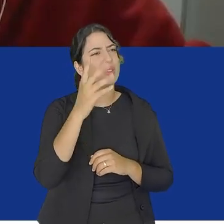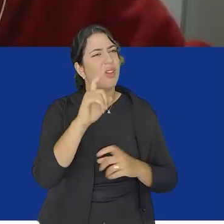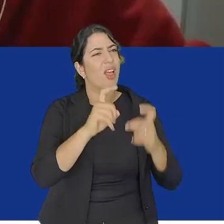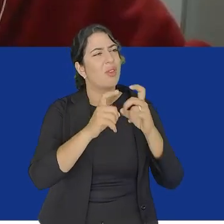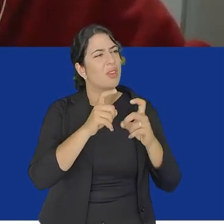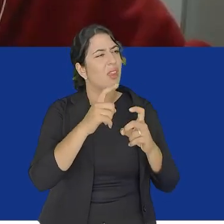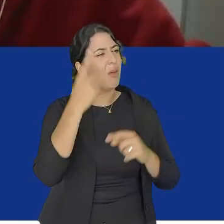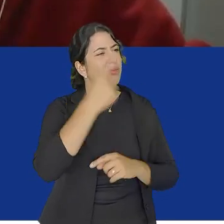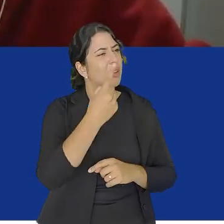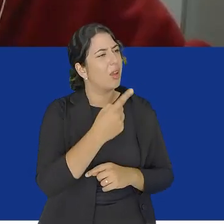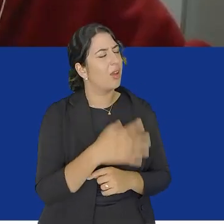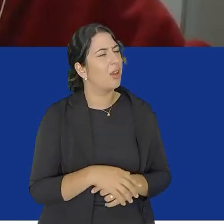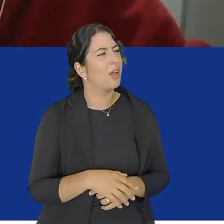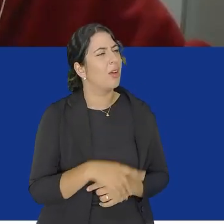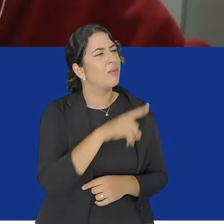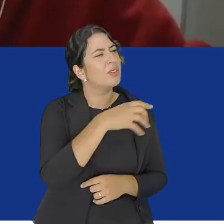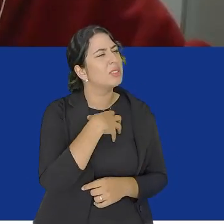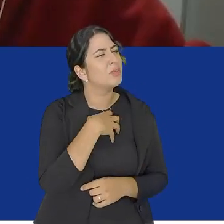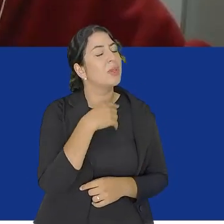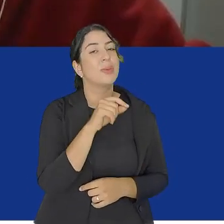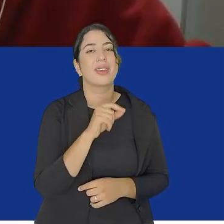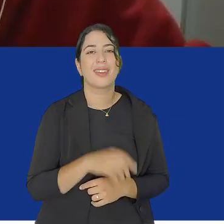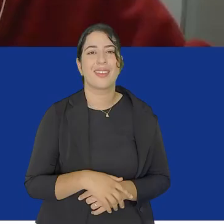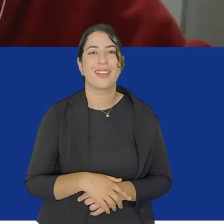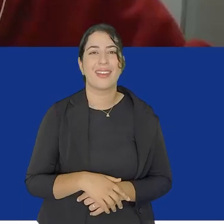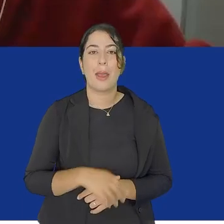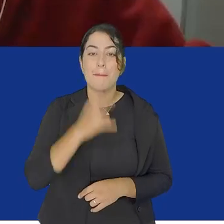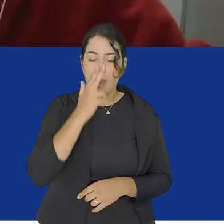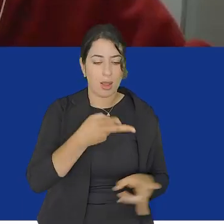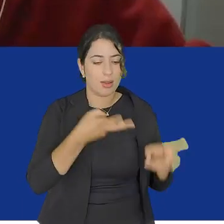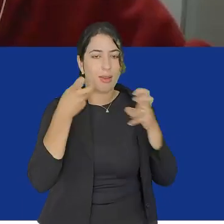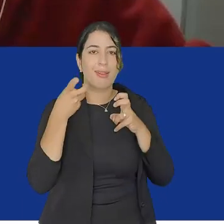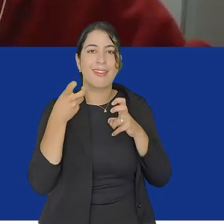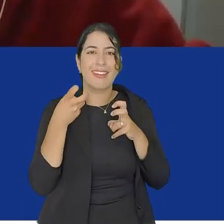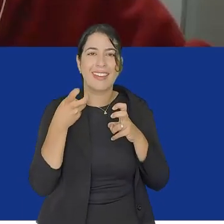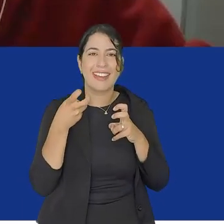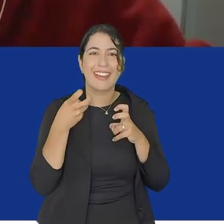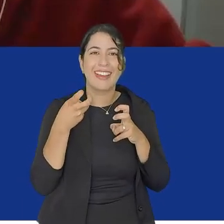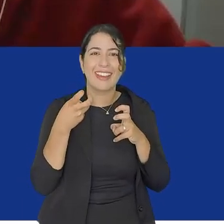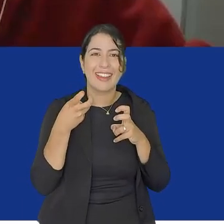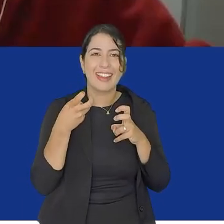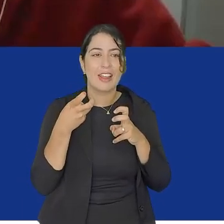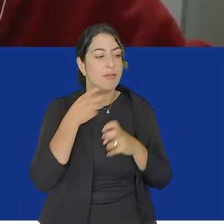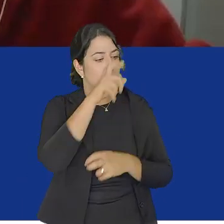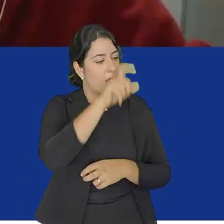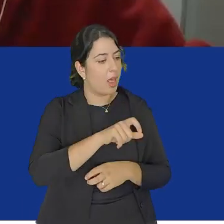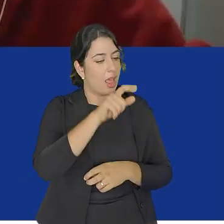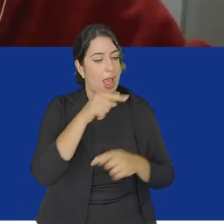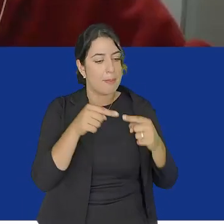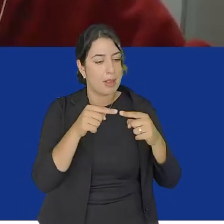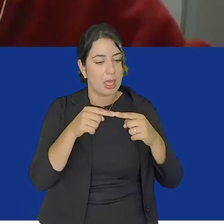Você existe para mim como ser humano, não só como alguém que precisa assinar um monte de processo de SEI, de